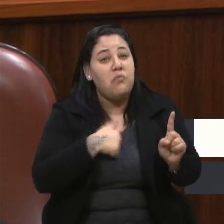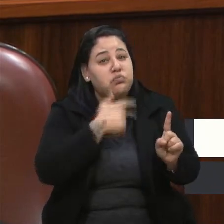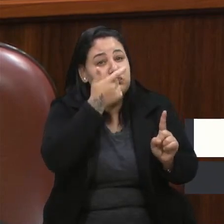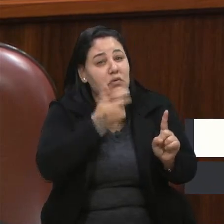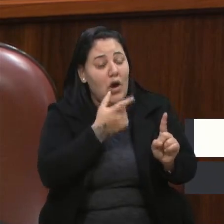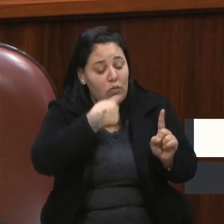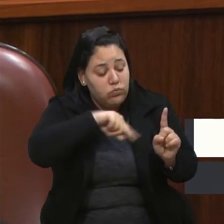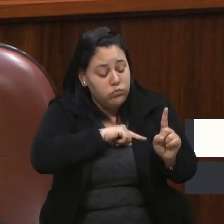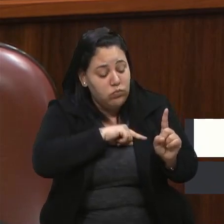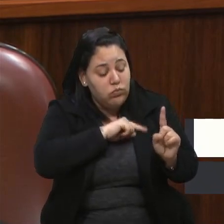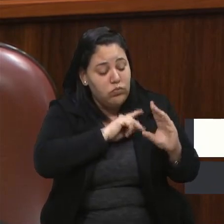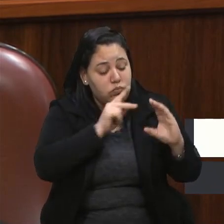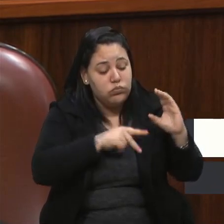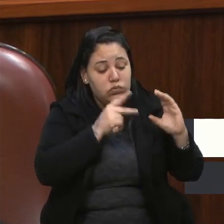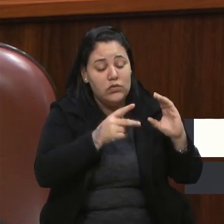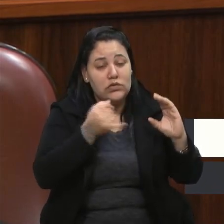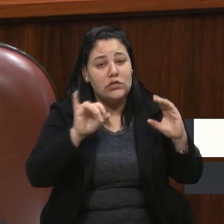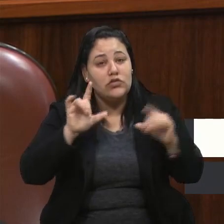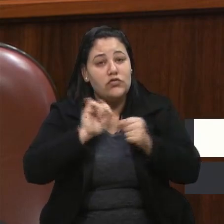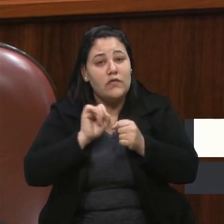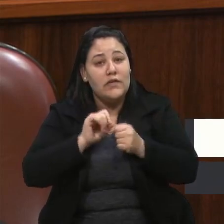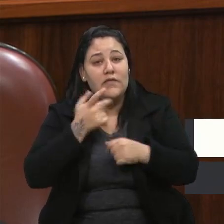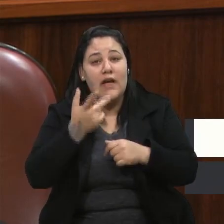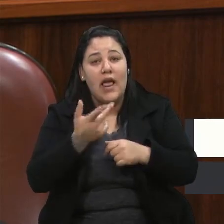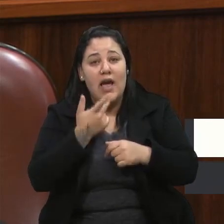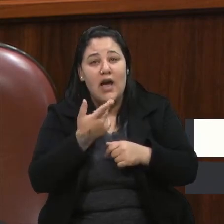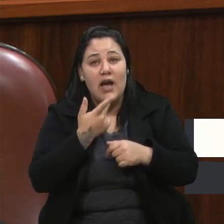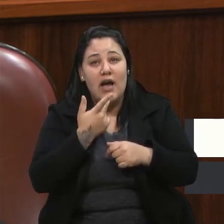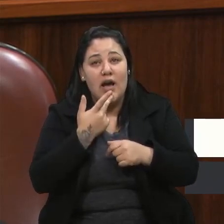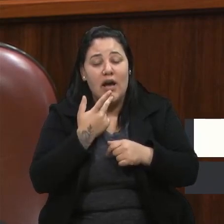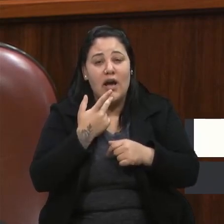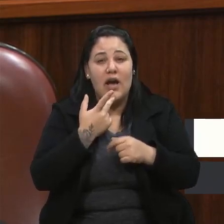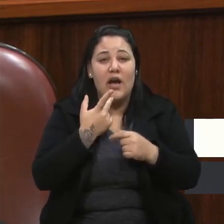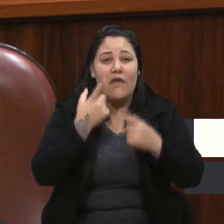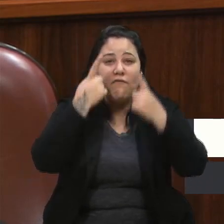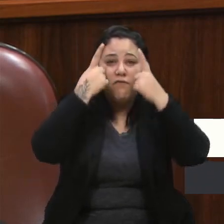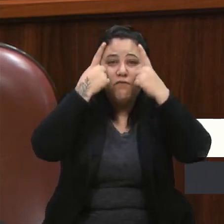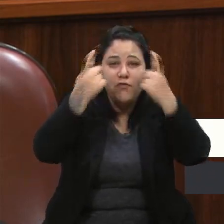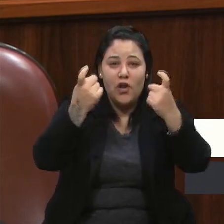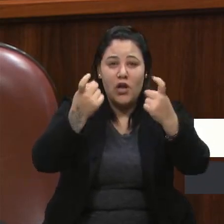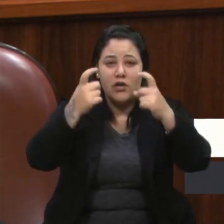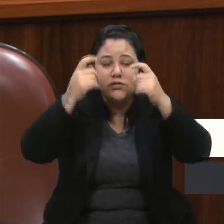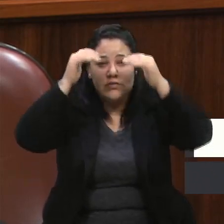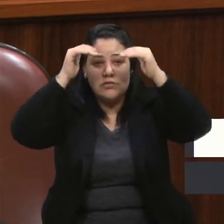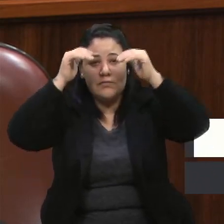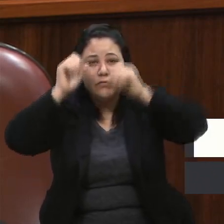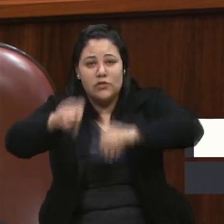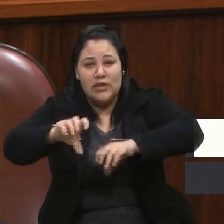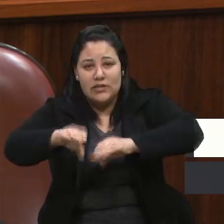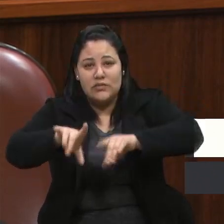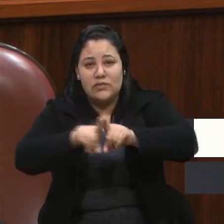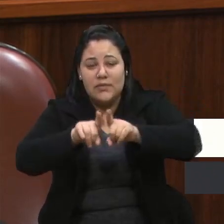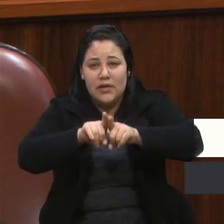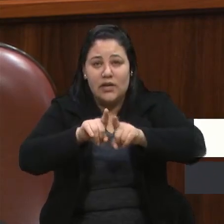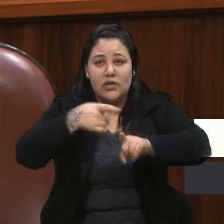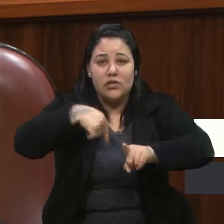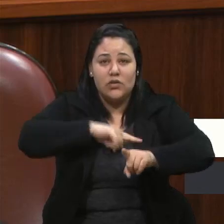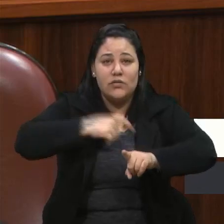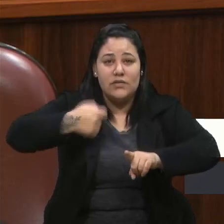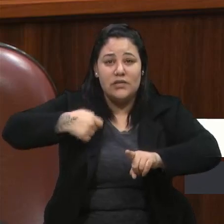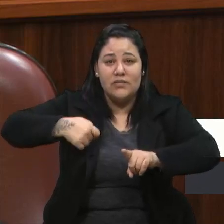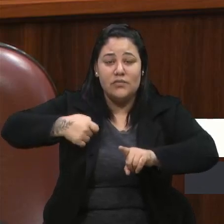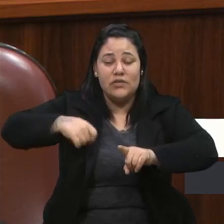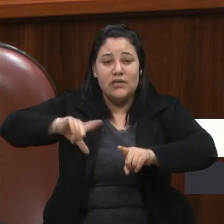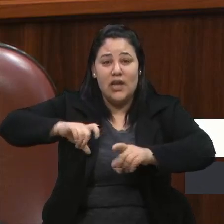nessa casa, quando a gente vai falar de violência, de educação, nós temos que ter claro